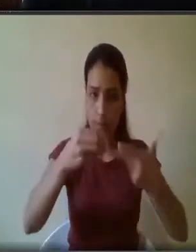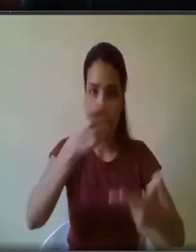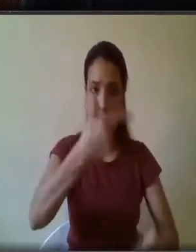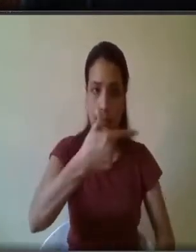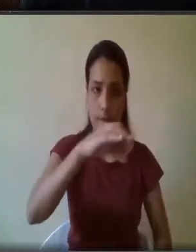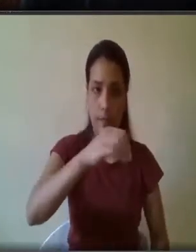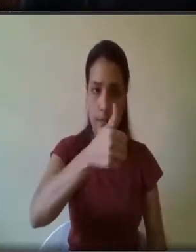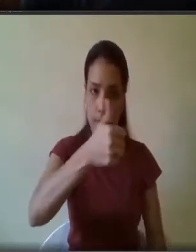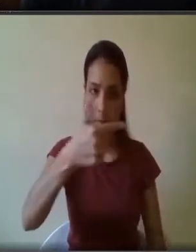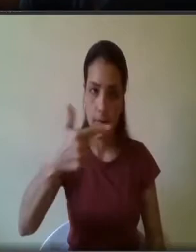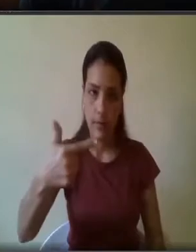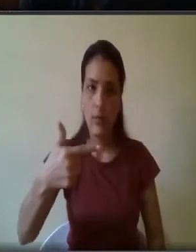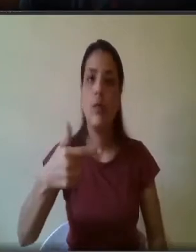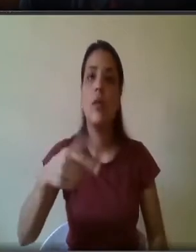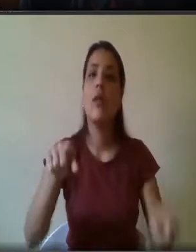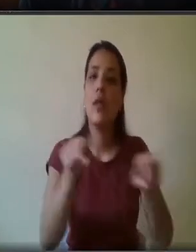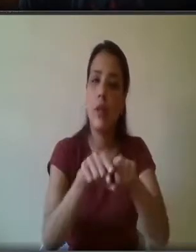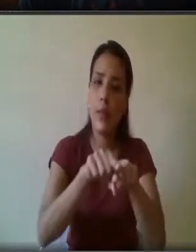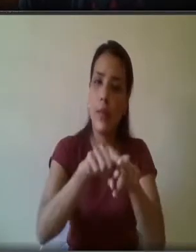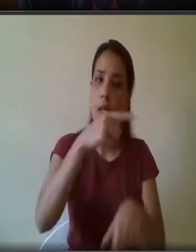tá?